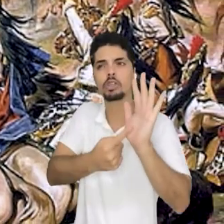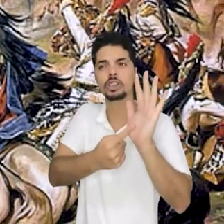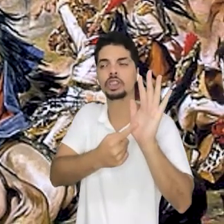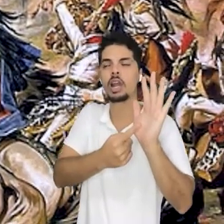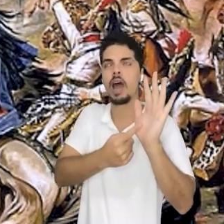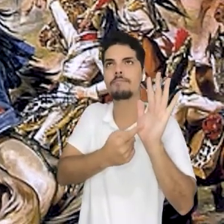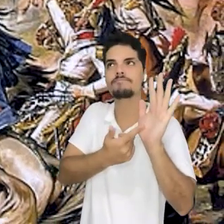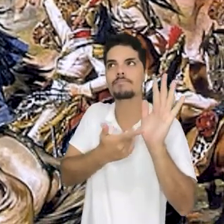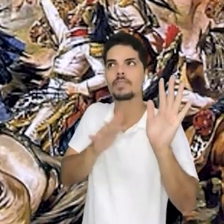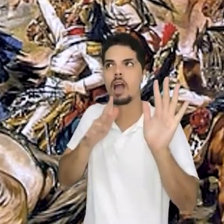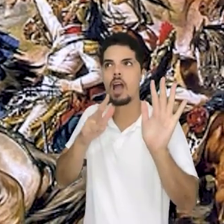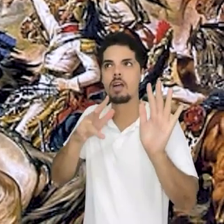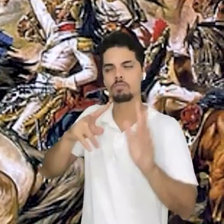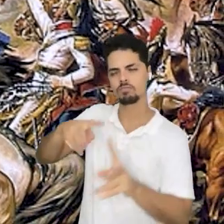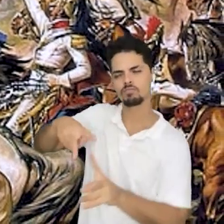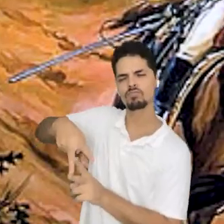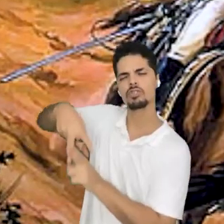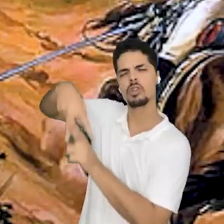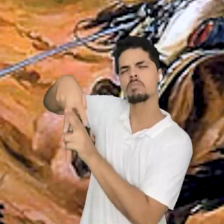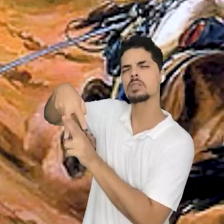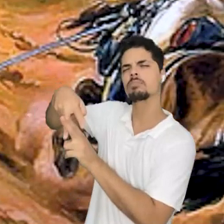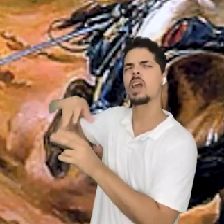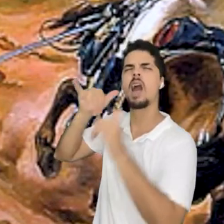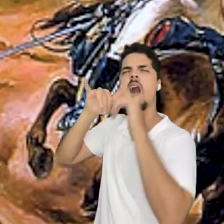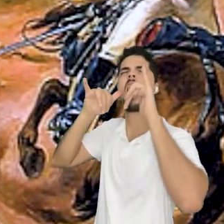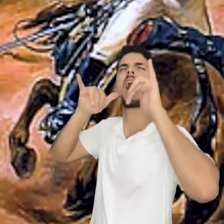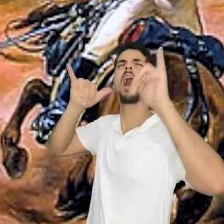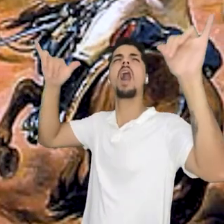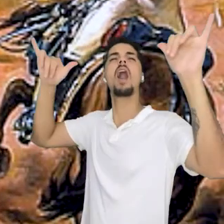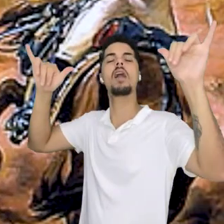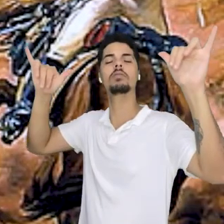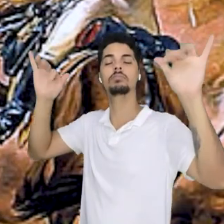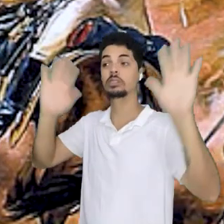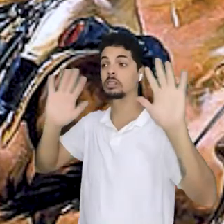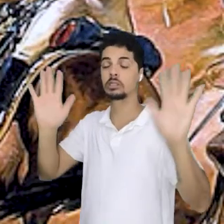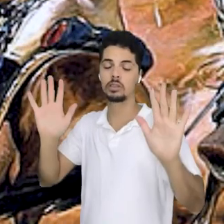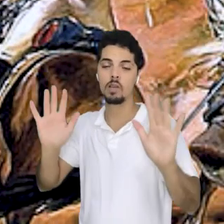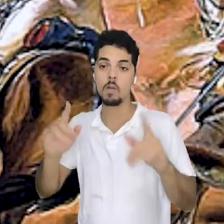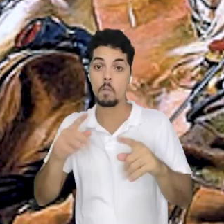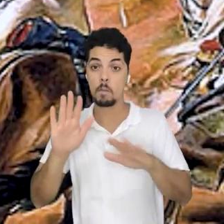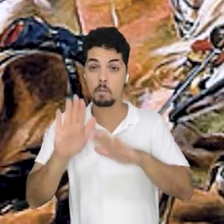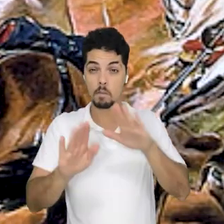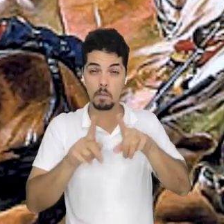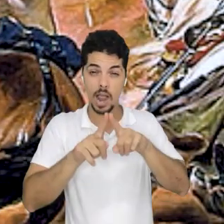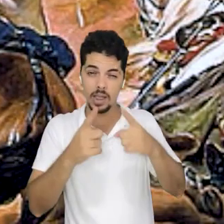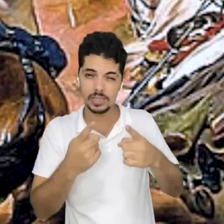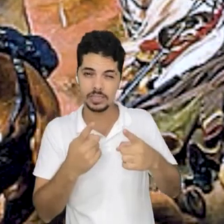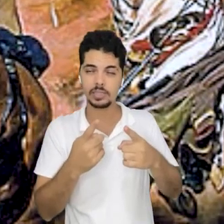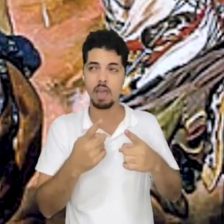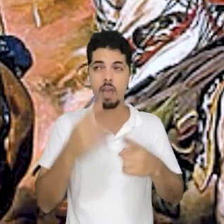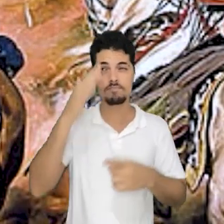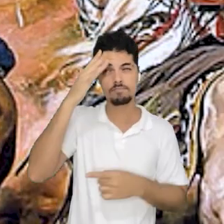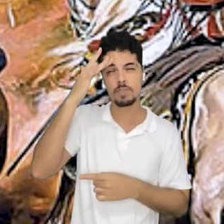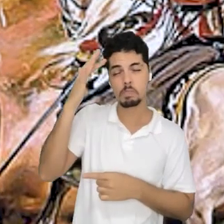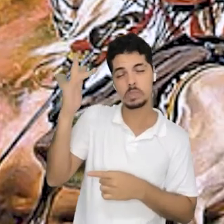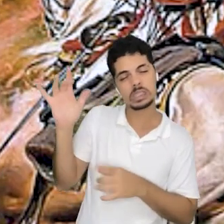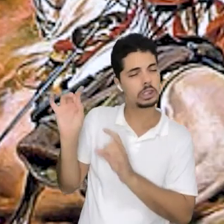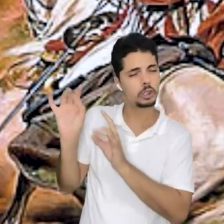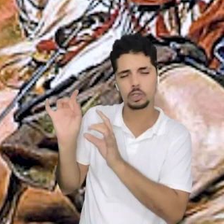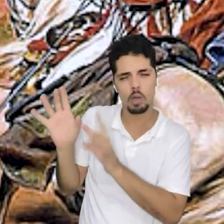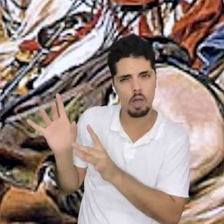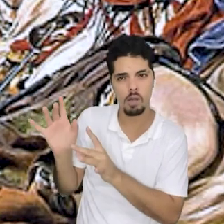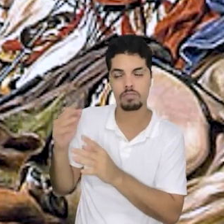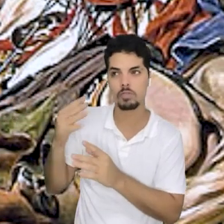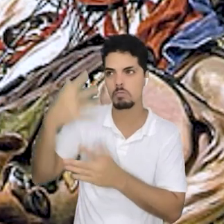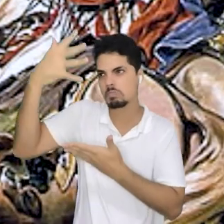independência. Por que uma idealização? Primeiro, porque a gente tem poucos relatos desse momento. Né? A gente tem